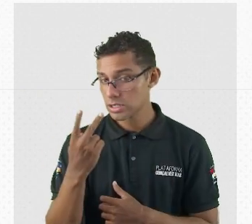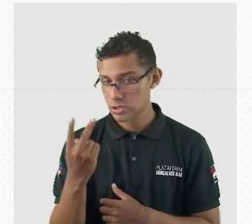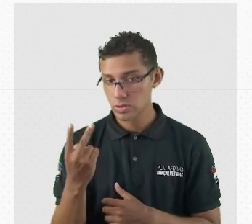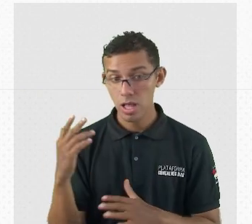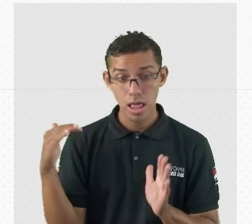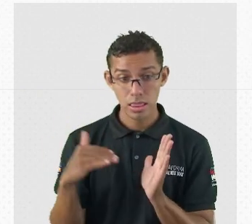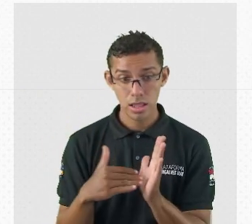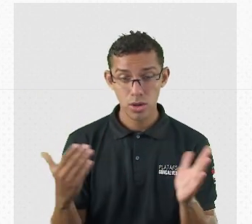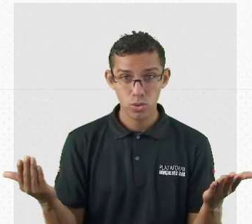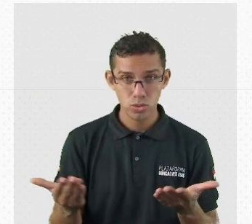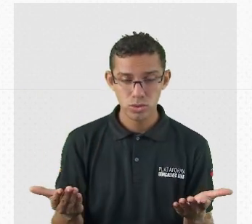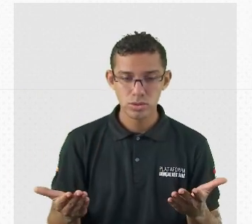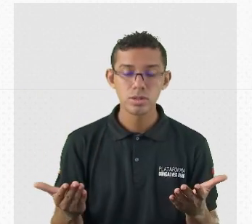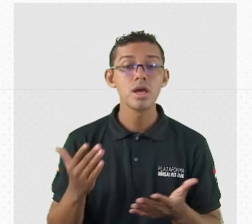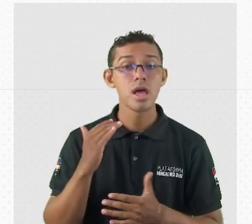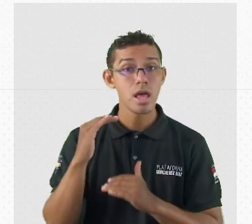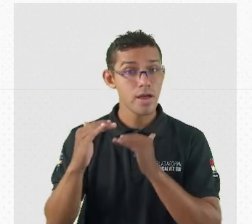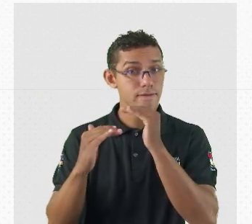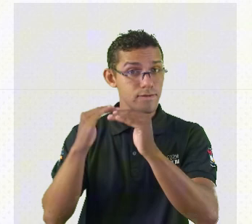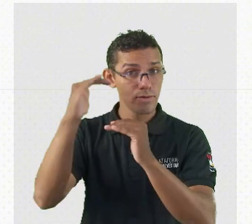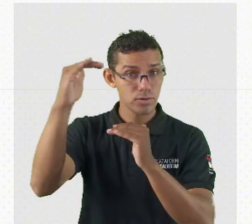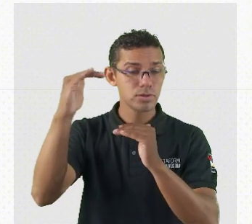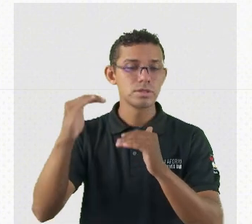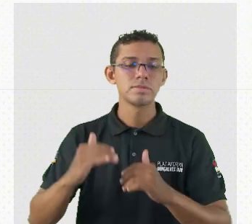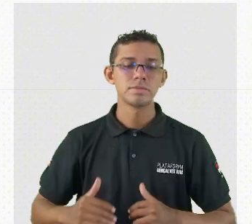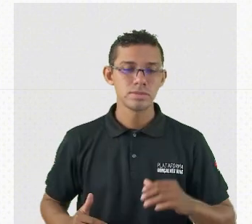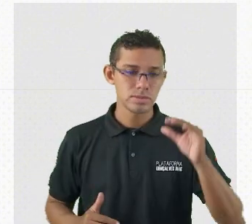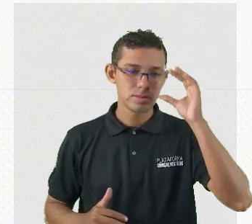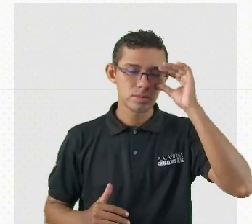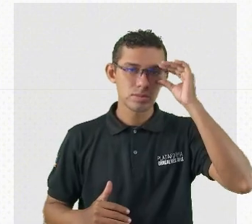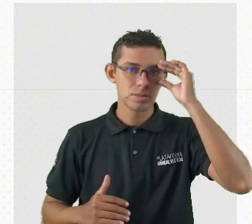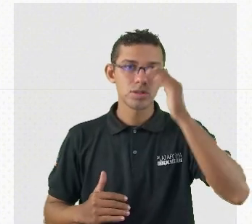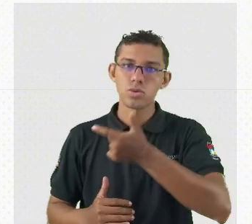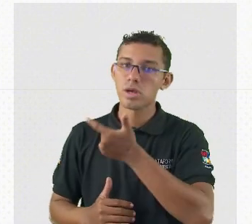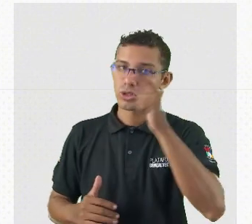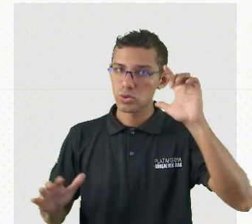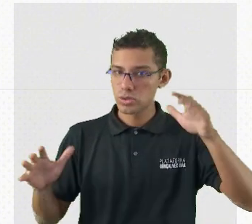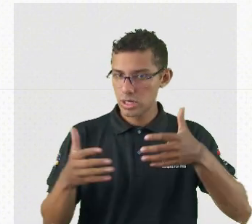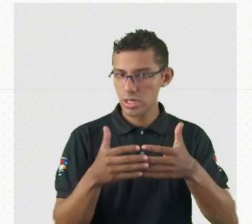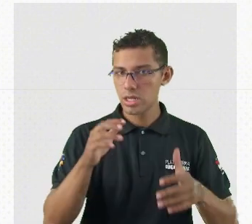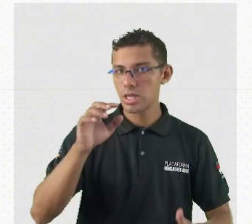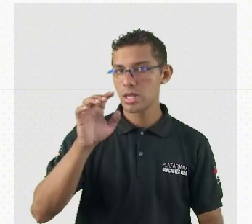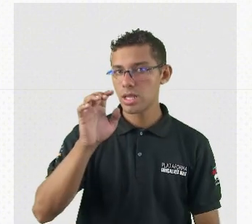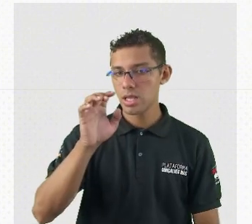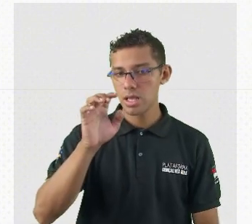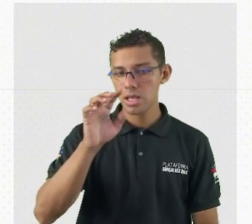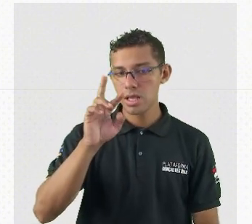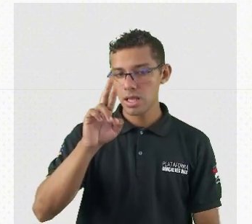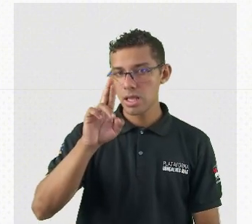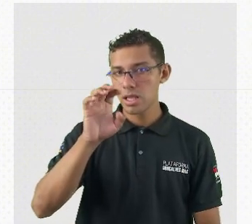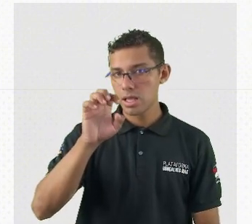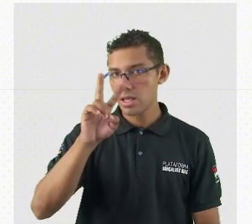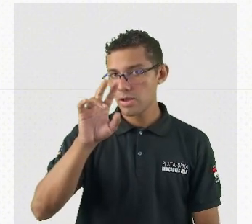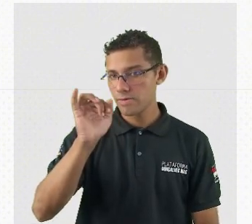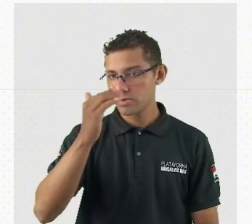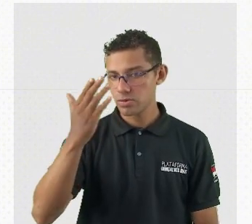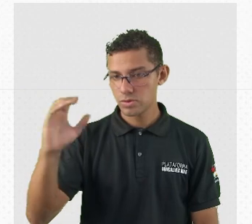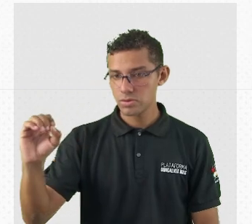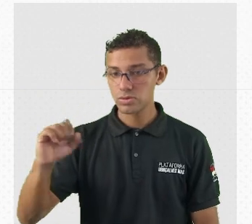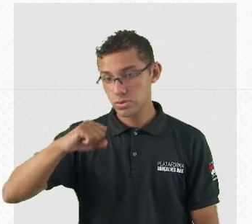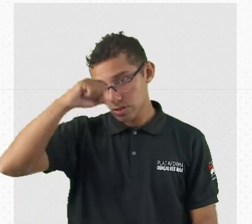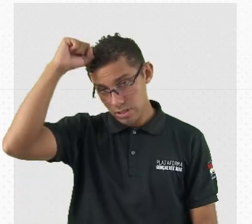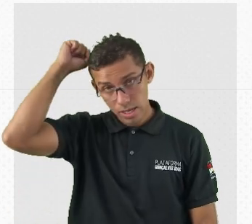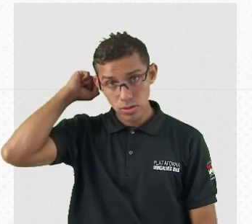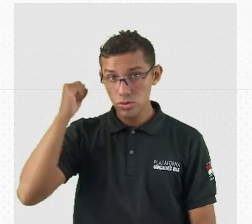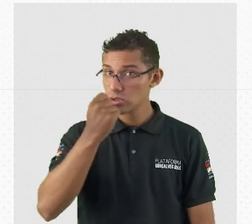até hoje. Claro, evoluindo gradativamente com as outras revoluções, tá? A segunda revolução é uma revolução do século